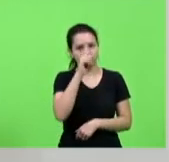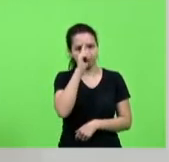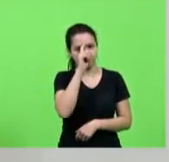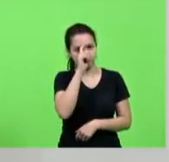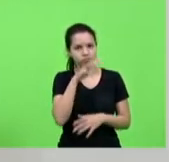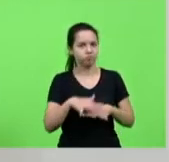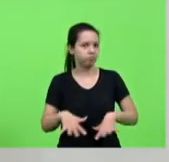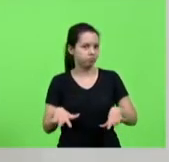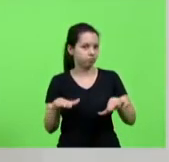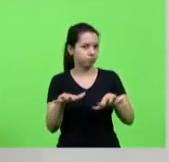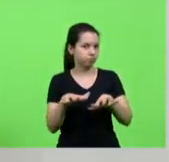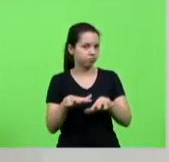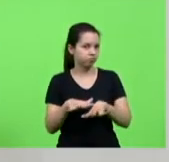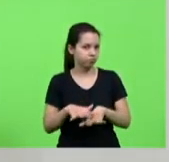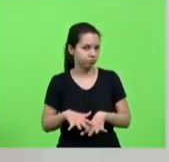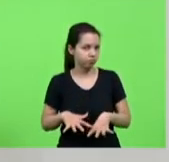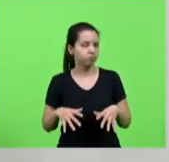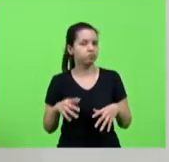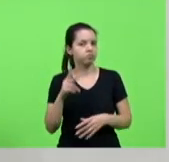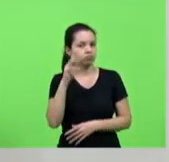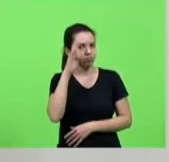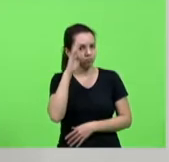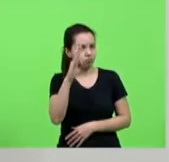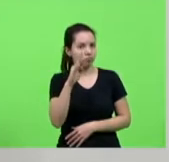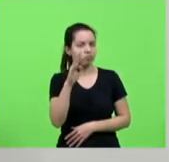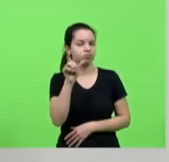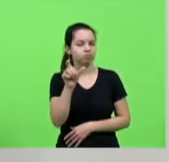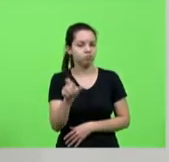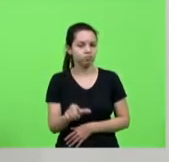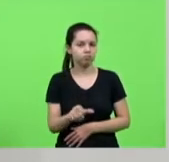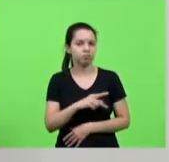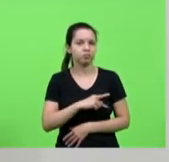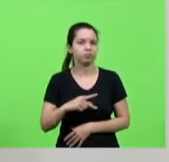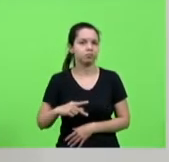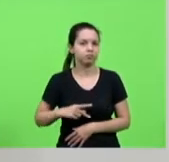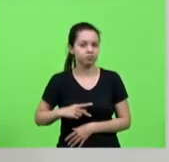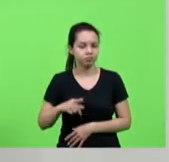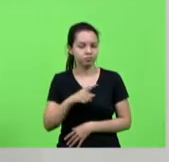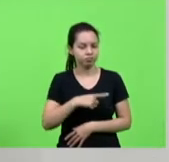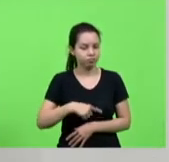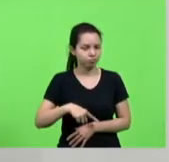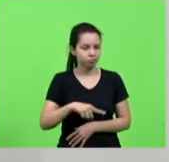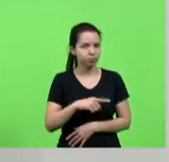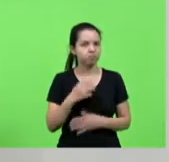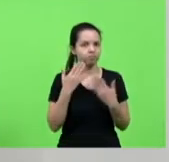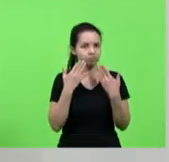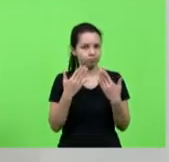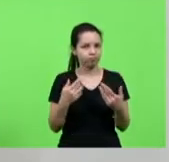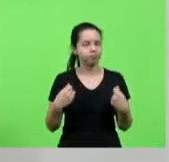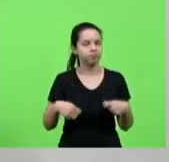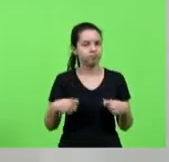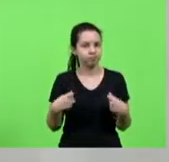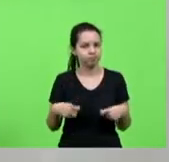principalmente pessoas públicas, nós temos um grande dever a cumprir. Obrigado, senhor presidente.